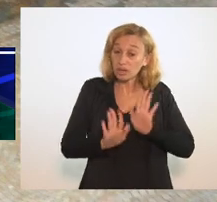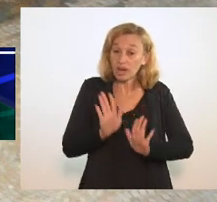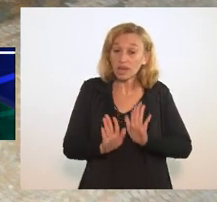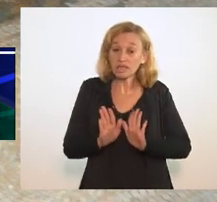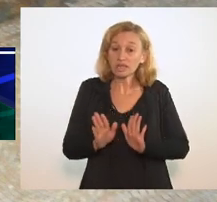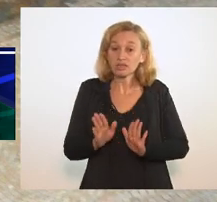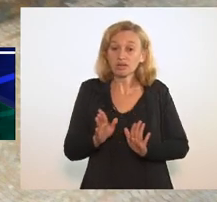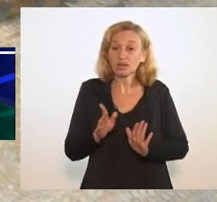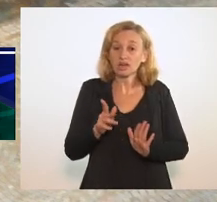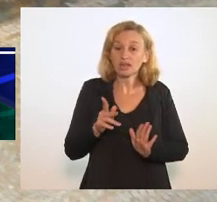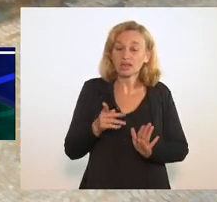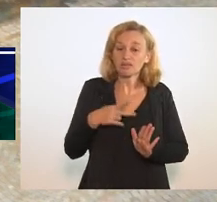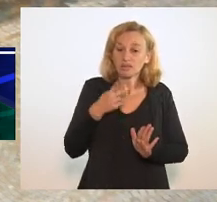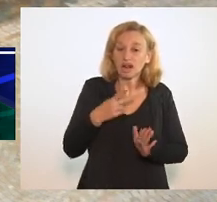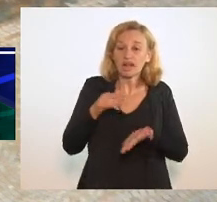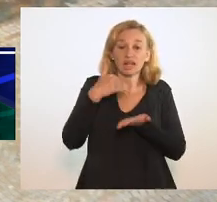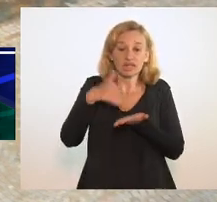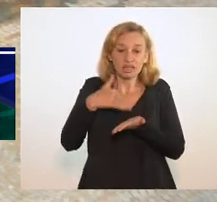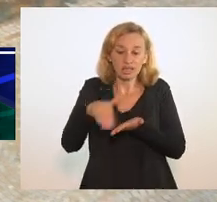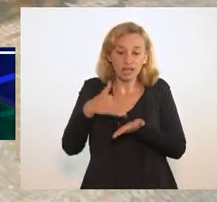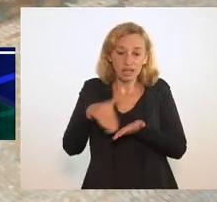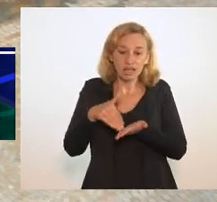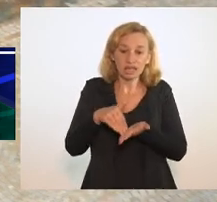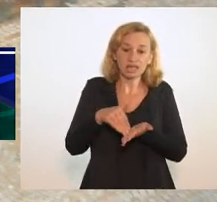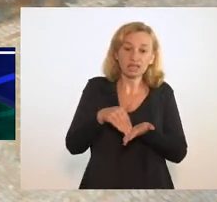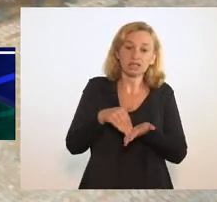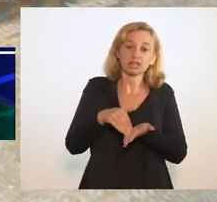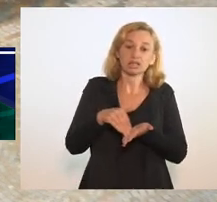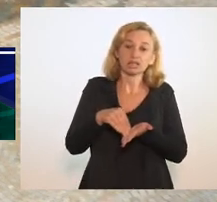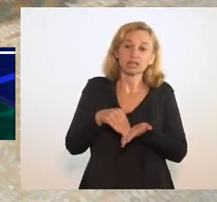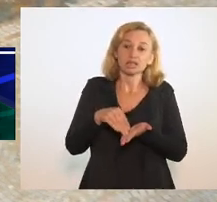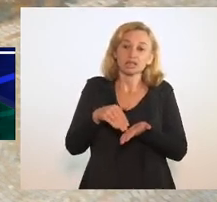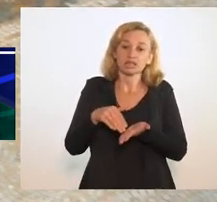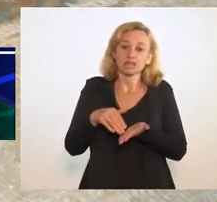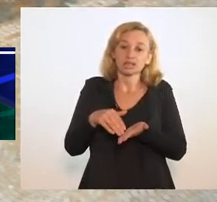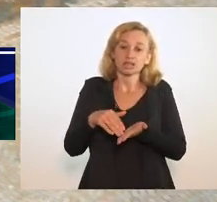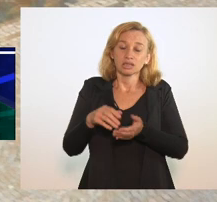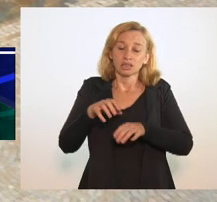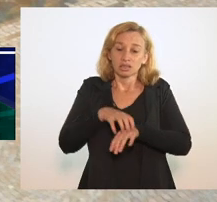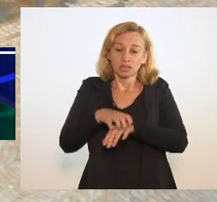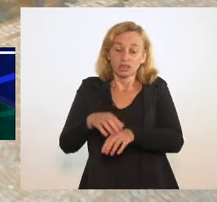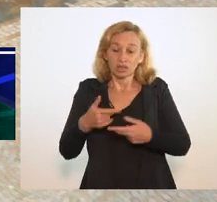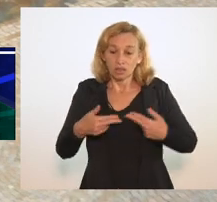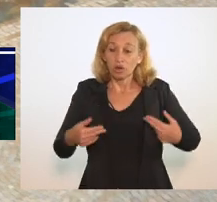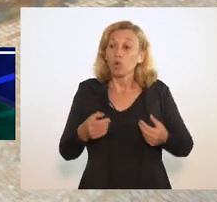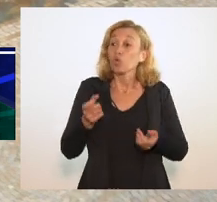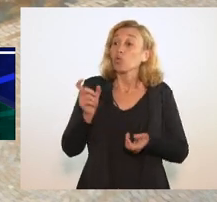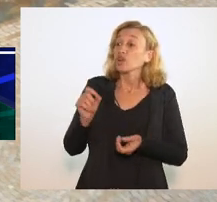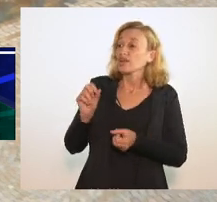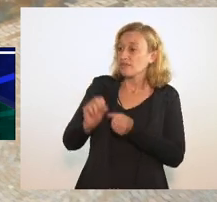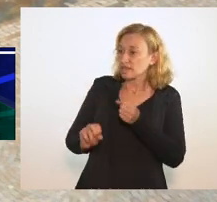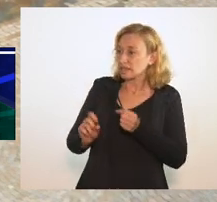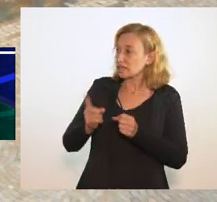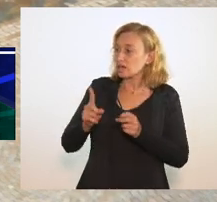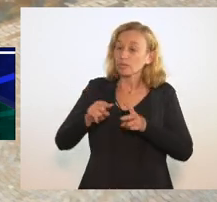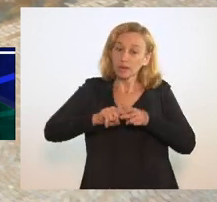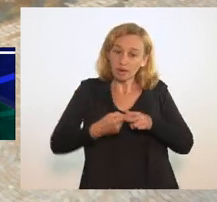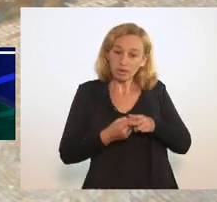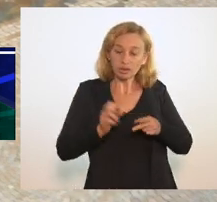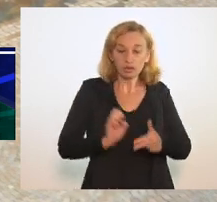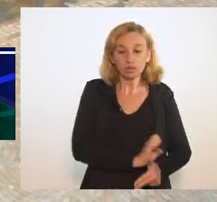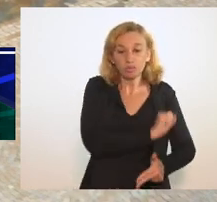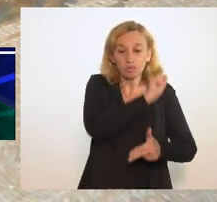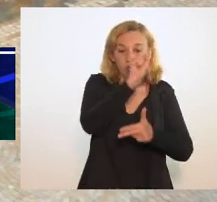de dizer à Secretaria de Transporte o que deve fazer. Mas é que, de fato, há uma necessidade de regulamentação do Poder